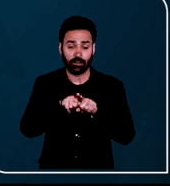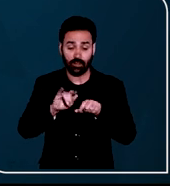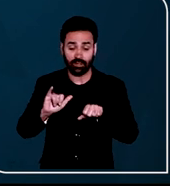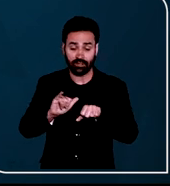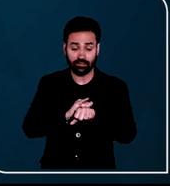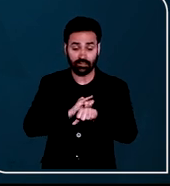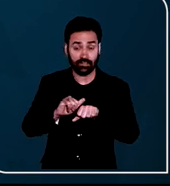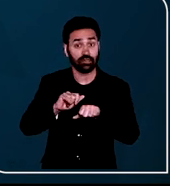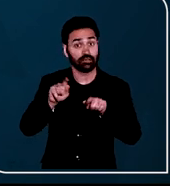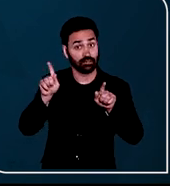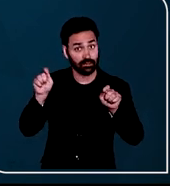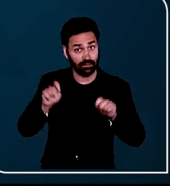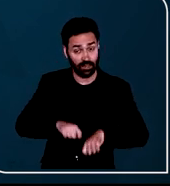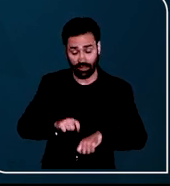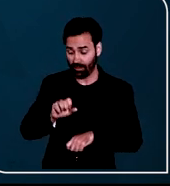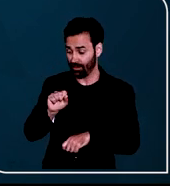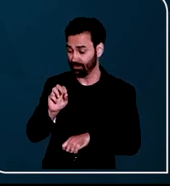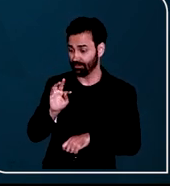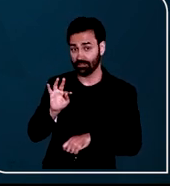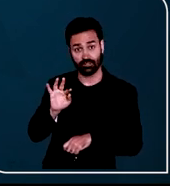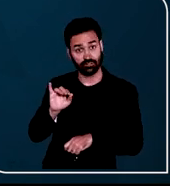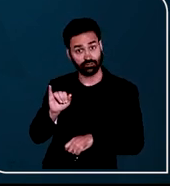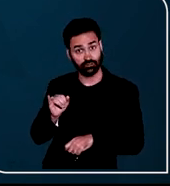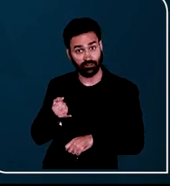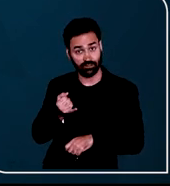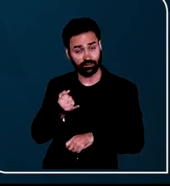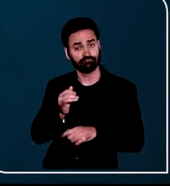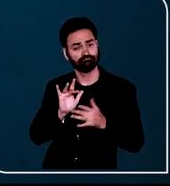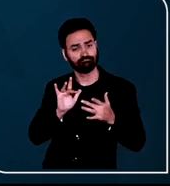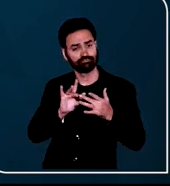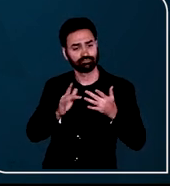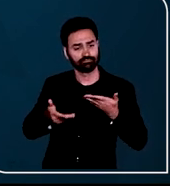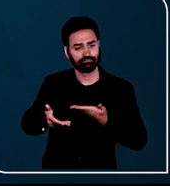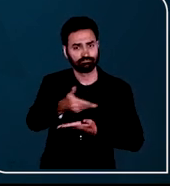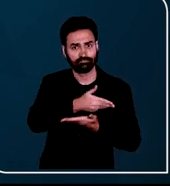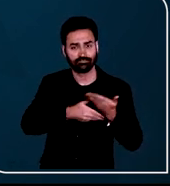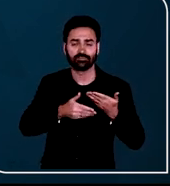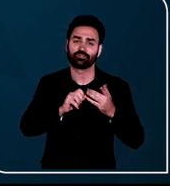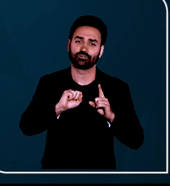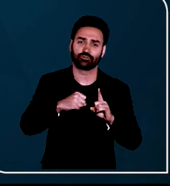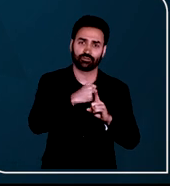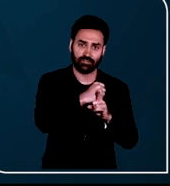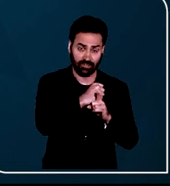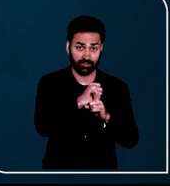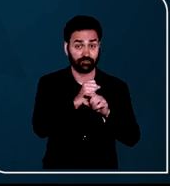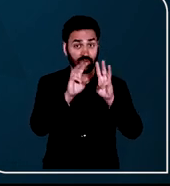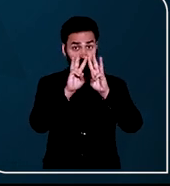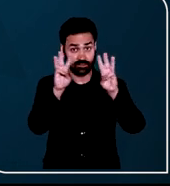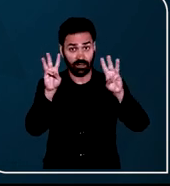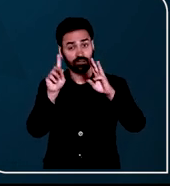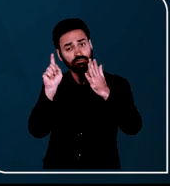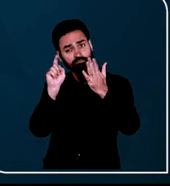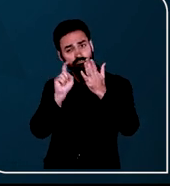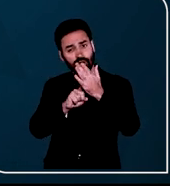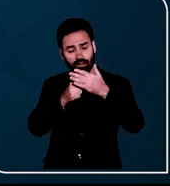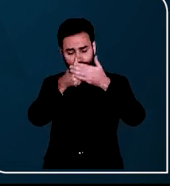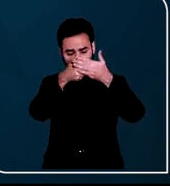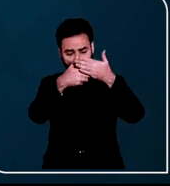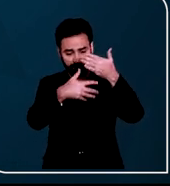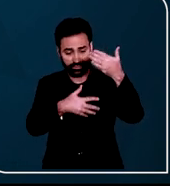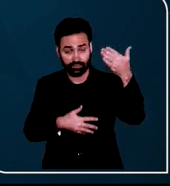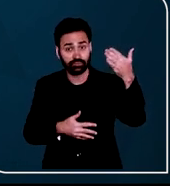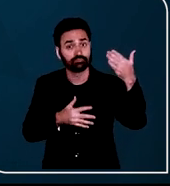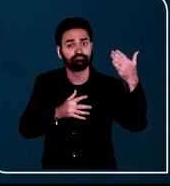na aproximação da instituição com a sociedade. No portal do STJ, um clique é a chave que abre